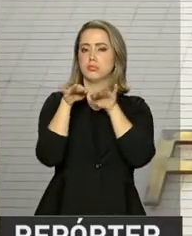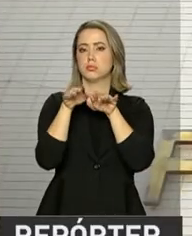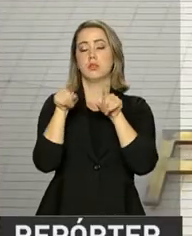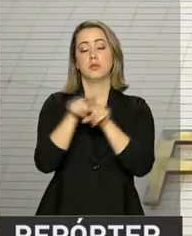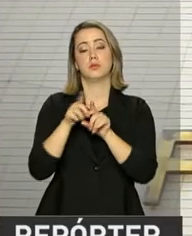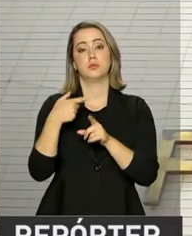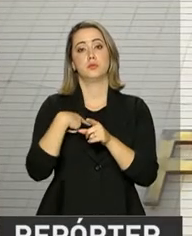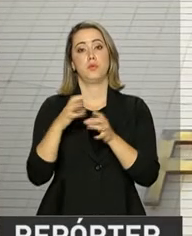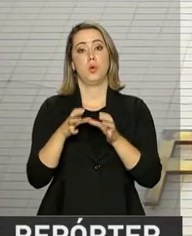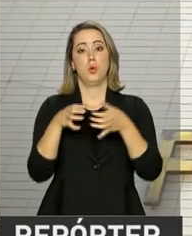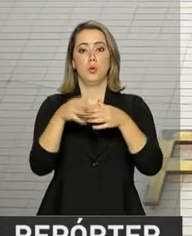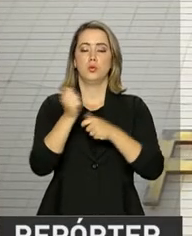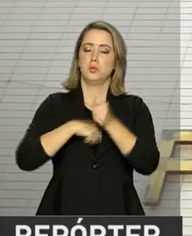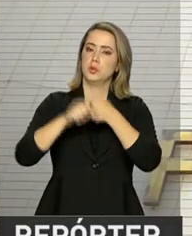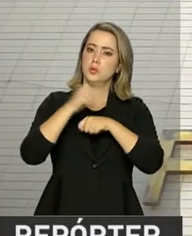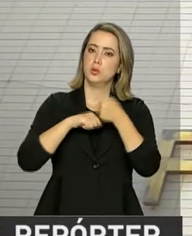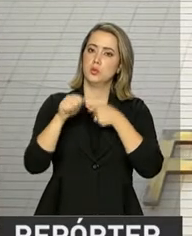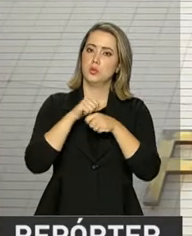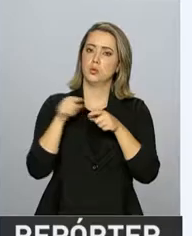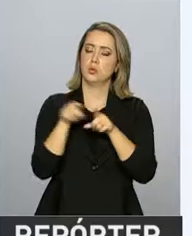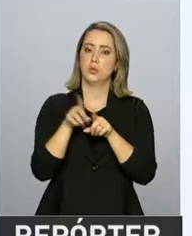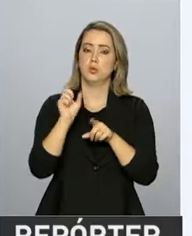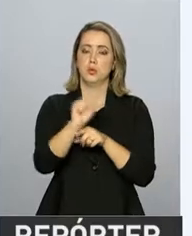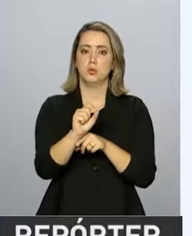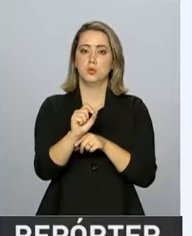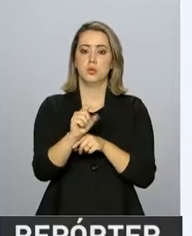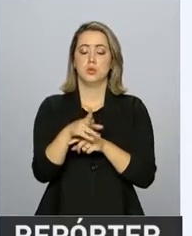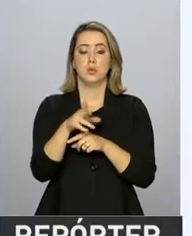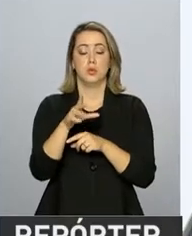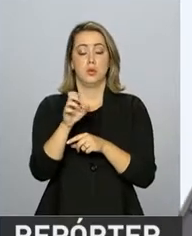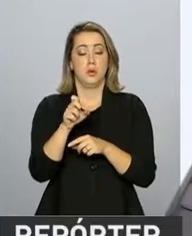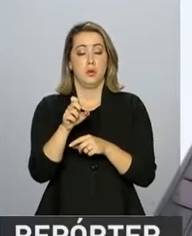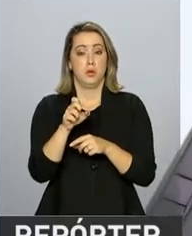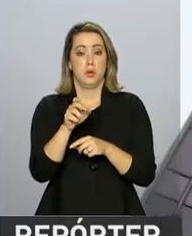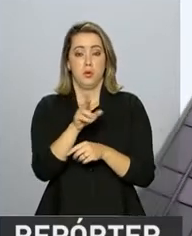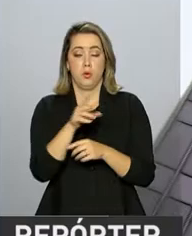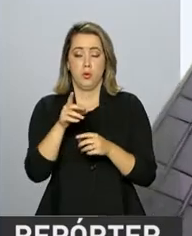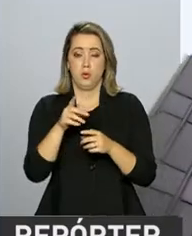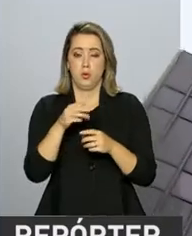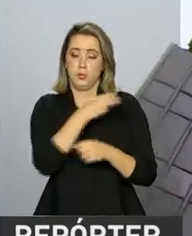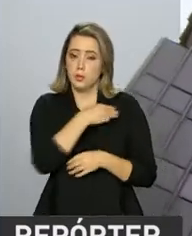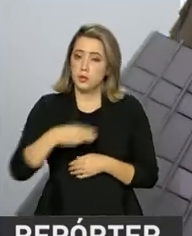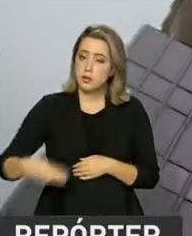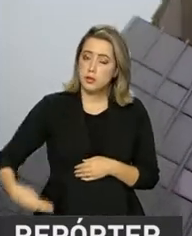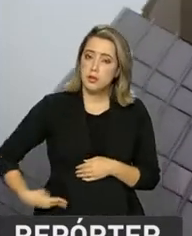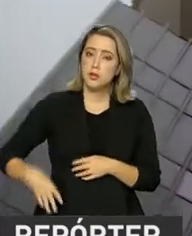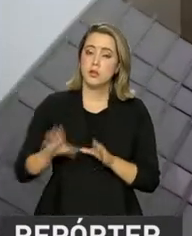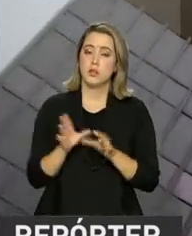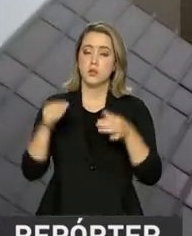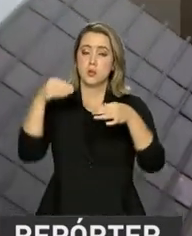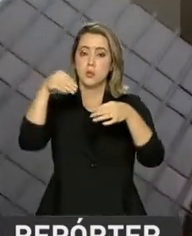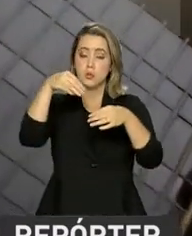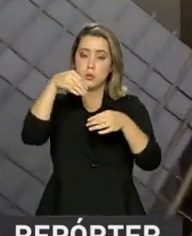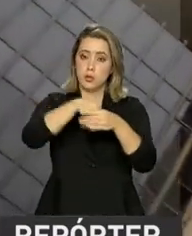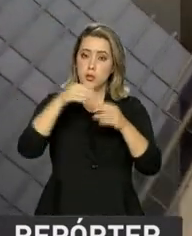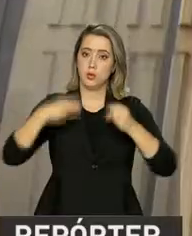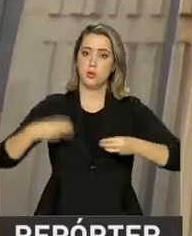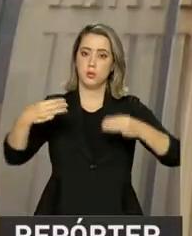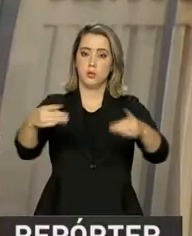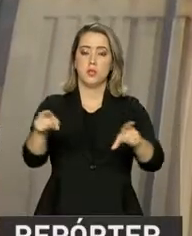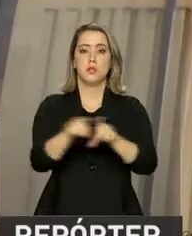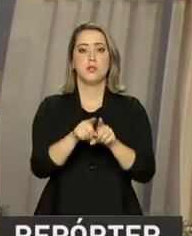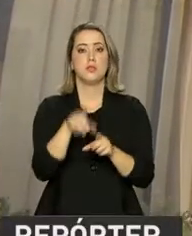capitaneado por henrique meirelles na fazenda e ilan goldfajn no banco central tenha enfrentado entraves para